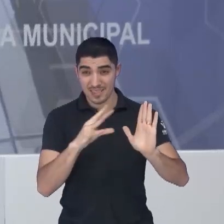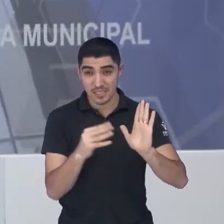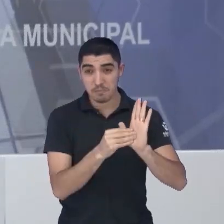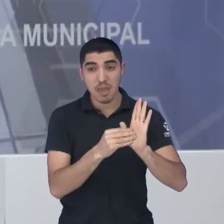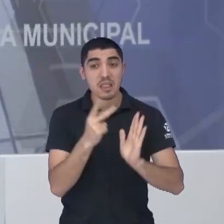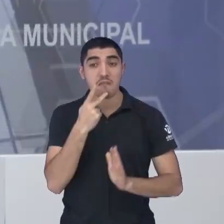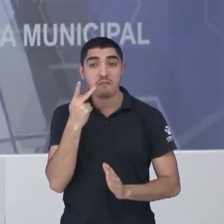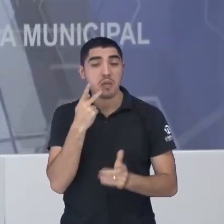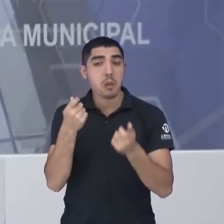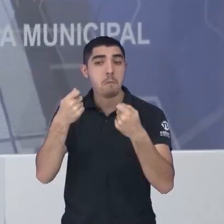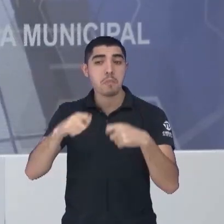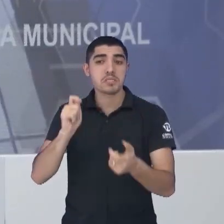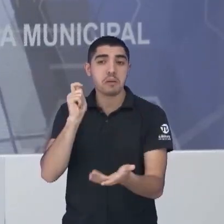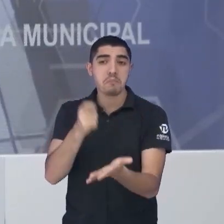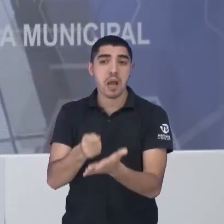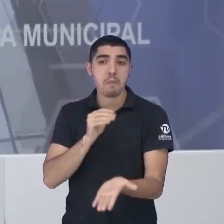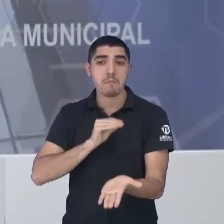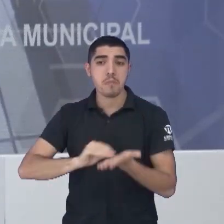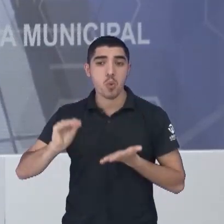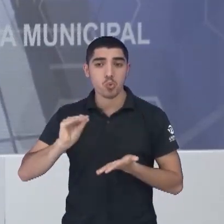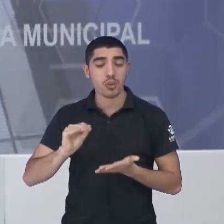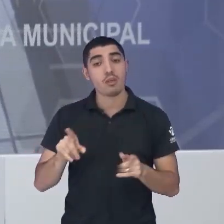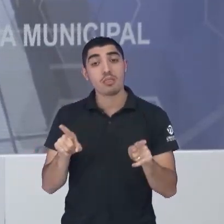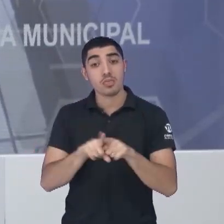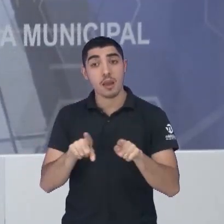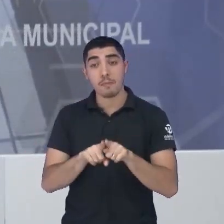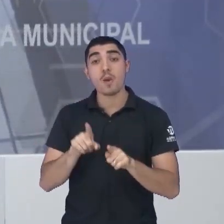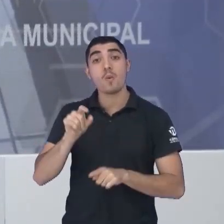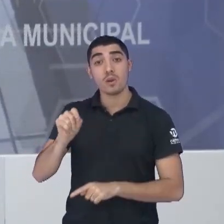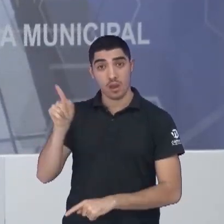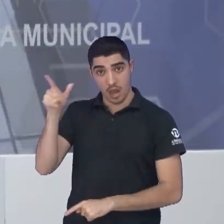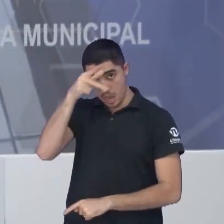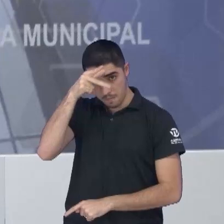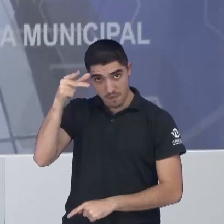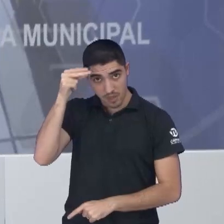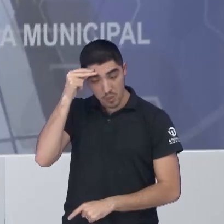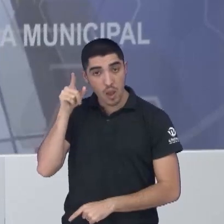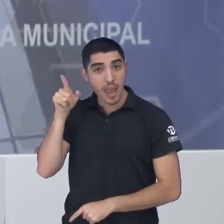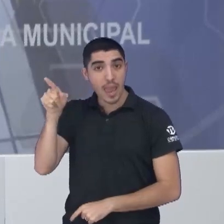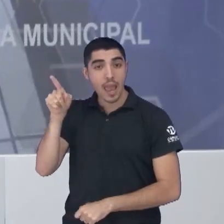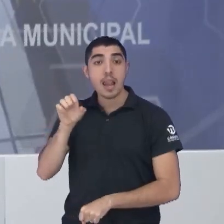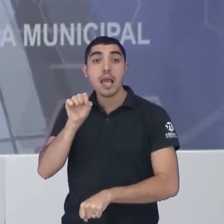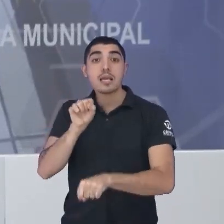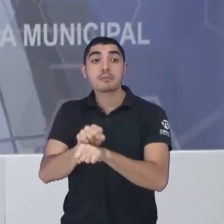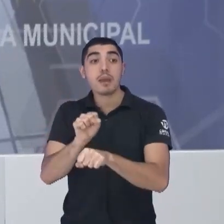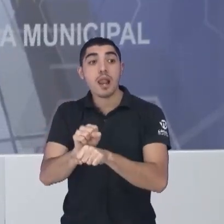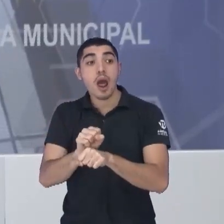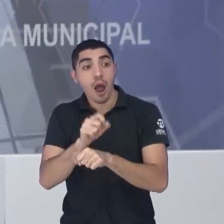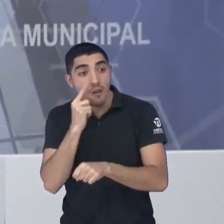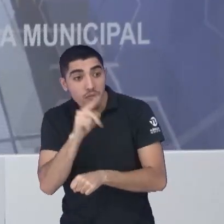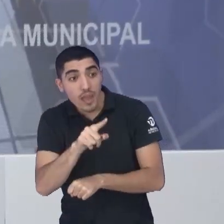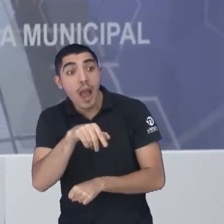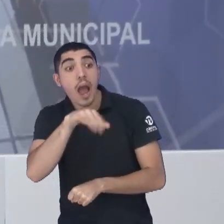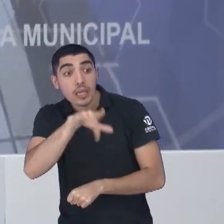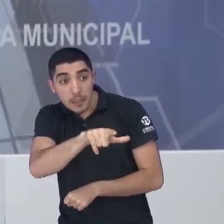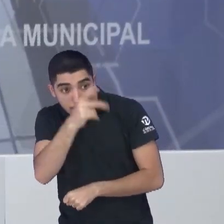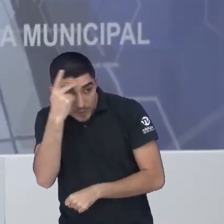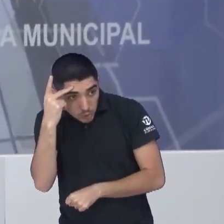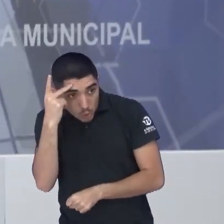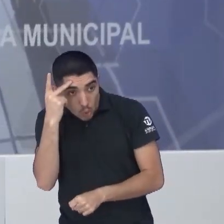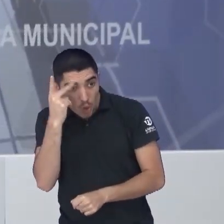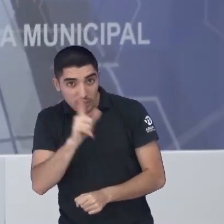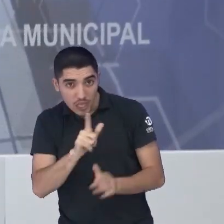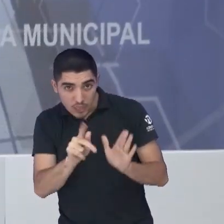multa até a possibilidade do Executivo efetivamente multar quem utiliza drogas em praças e áreas públicas. A